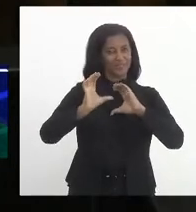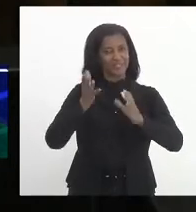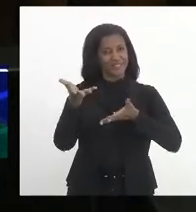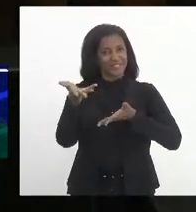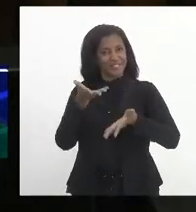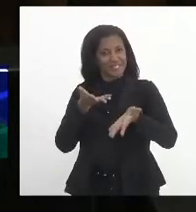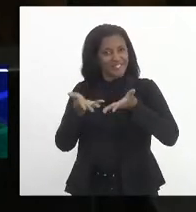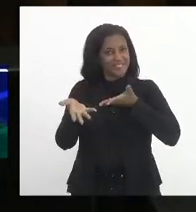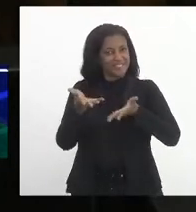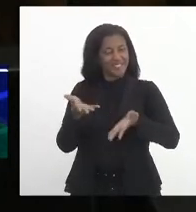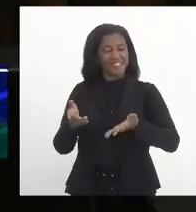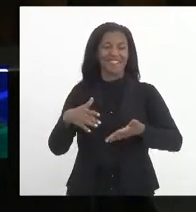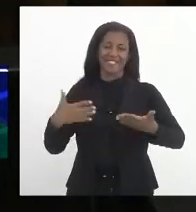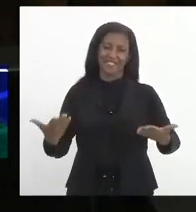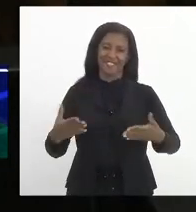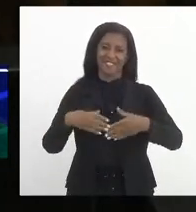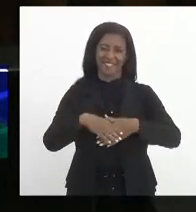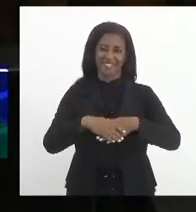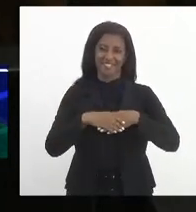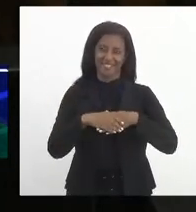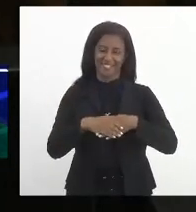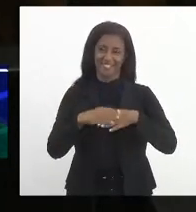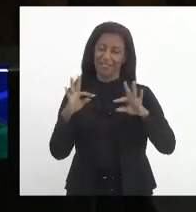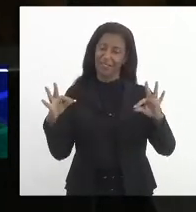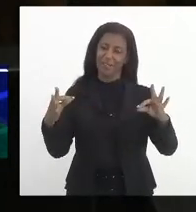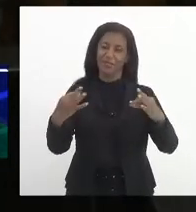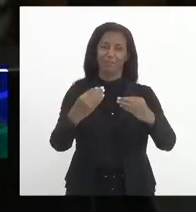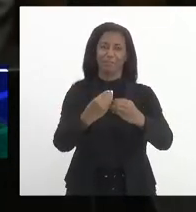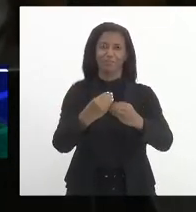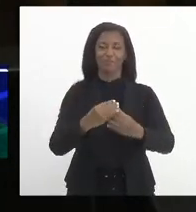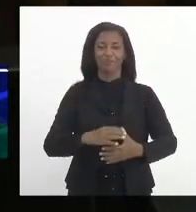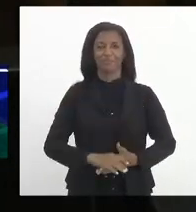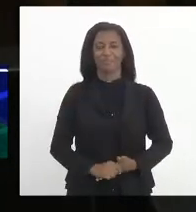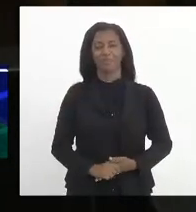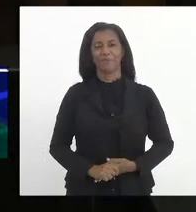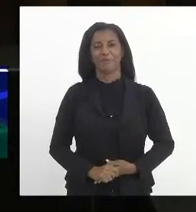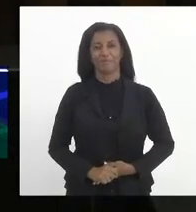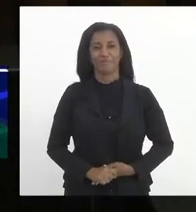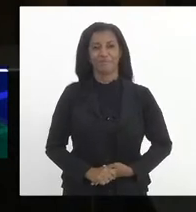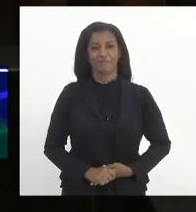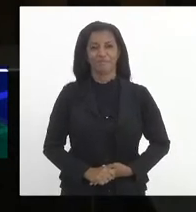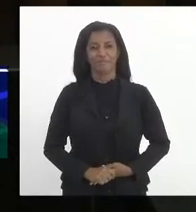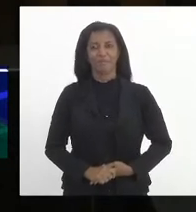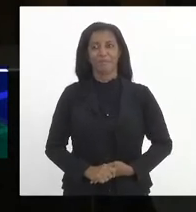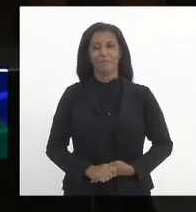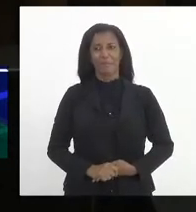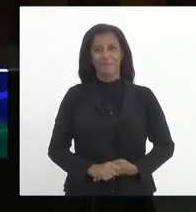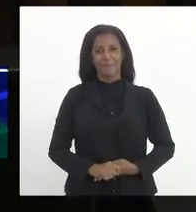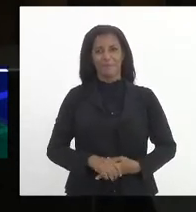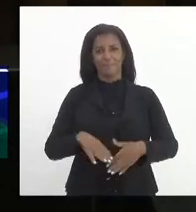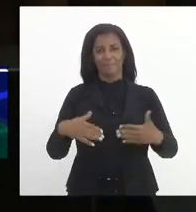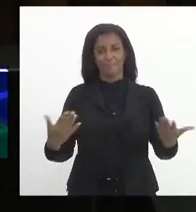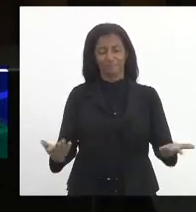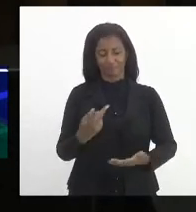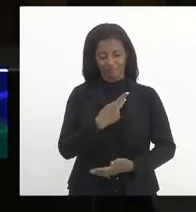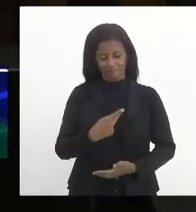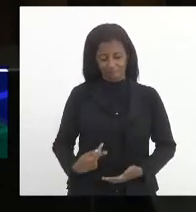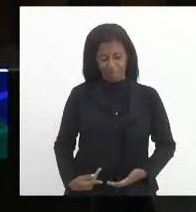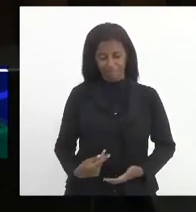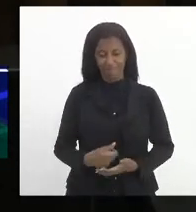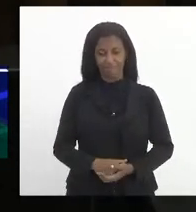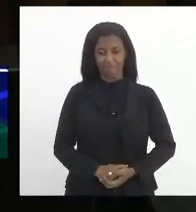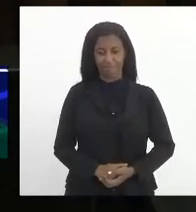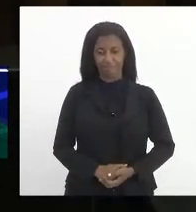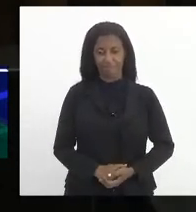não queria cumprimentar a todos e a todas chora Presidente